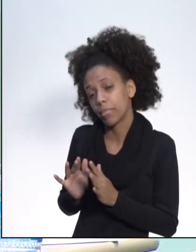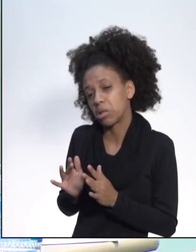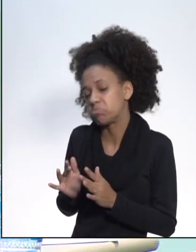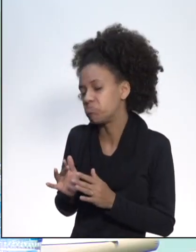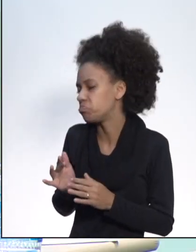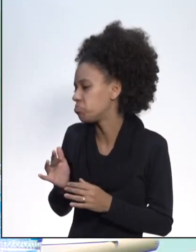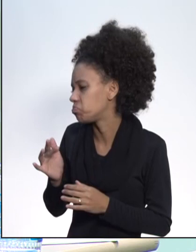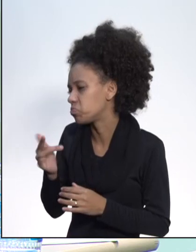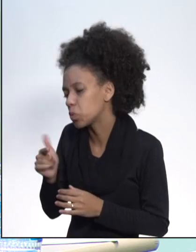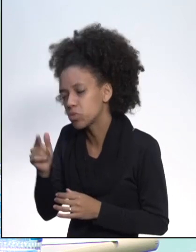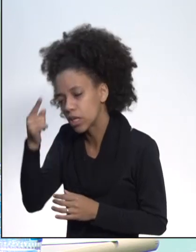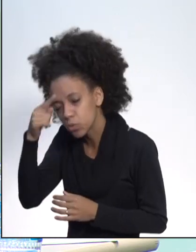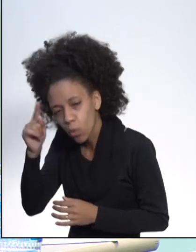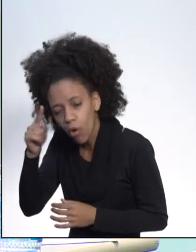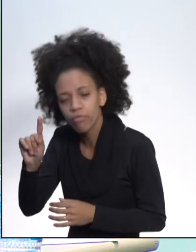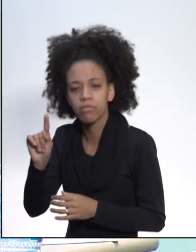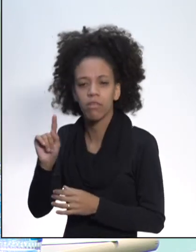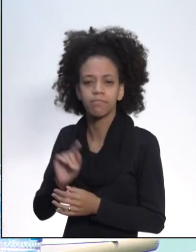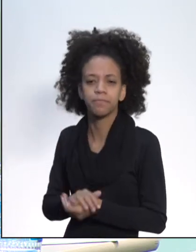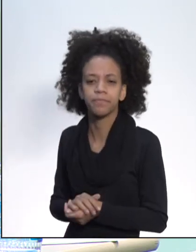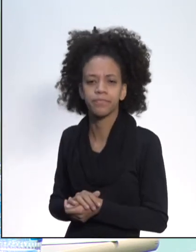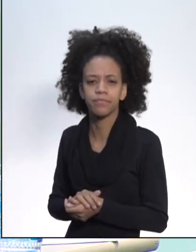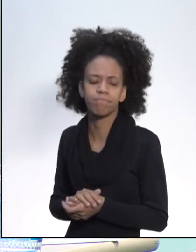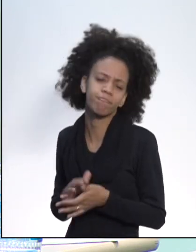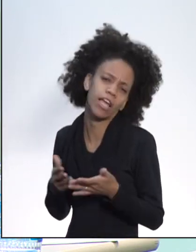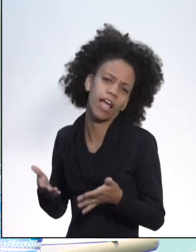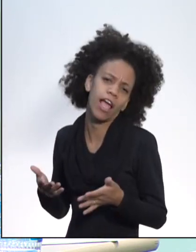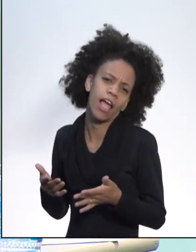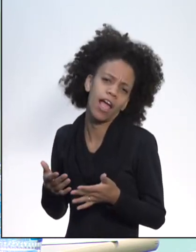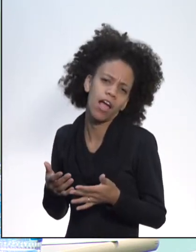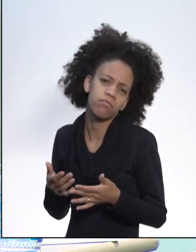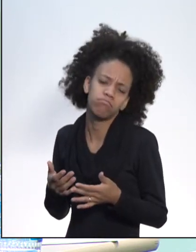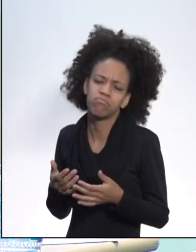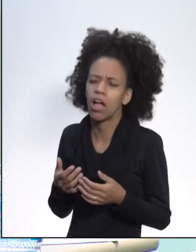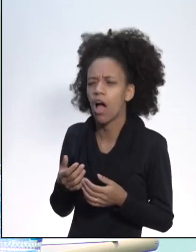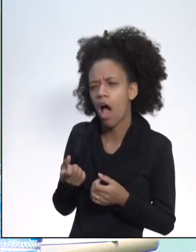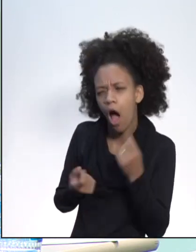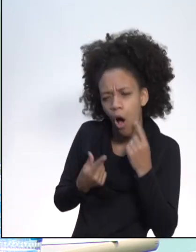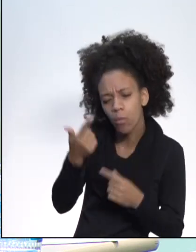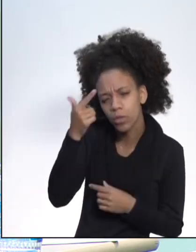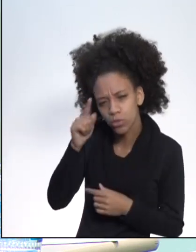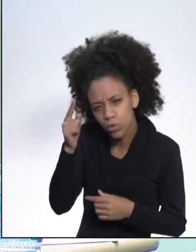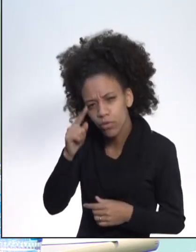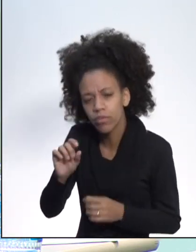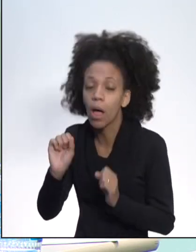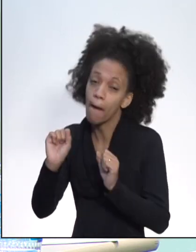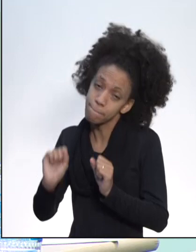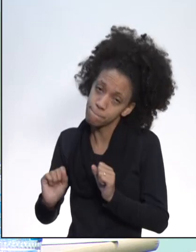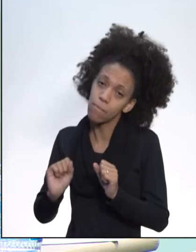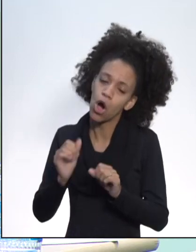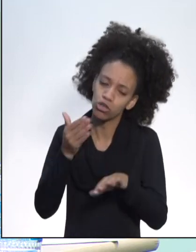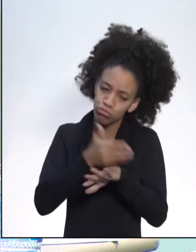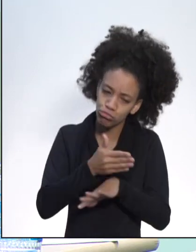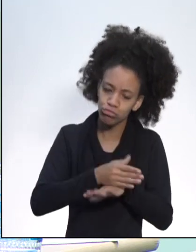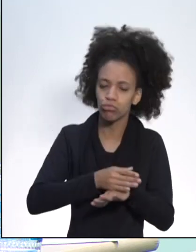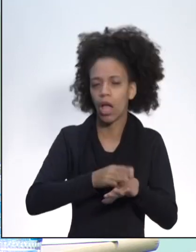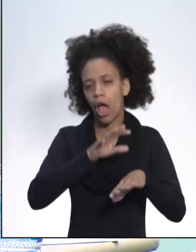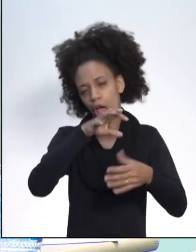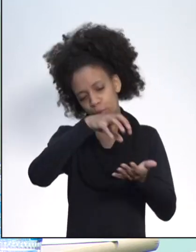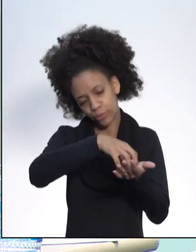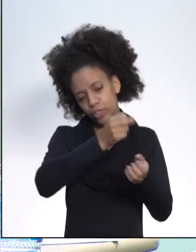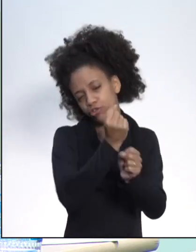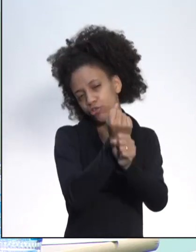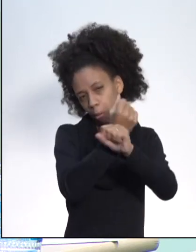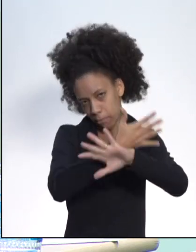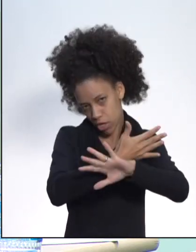mais dúvidas. Uhum. Né? Se alguém acha que tiver alguma dúvida, pode colocar nas redes sociais do Centro de Mídias, a gente